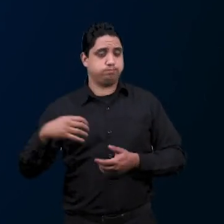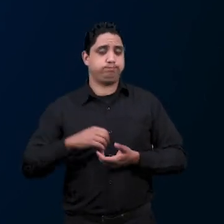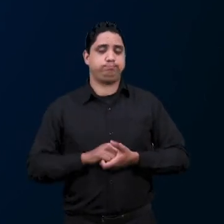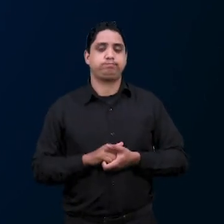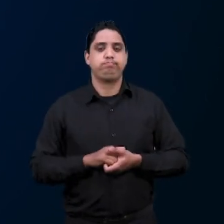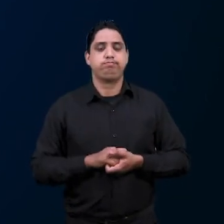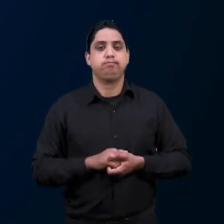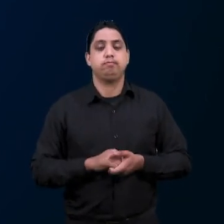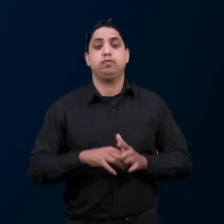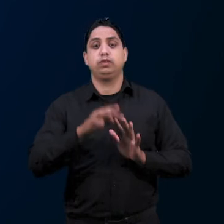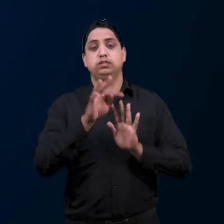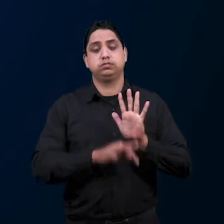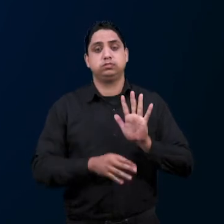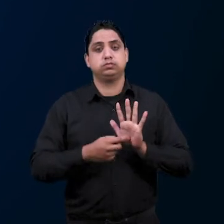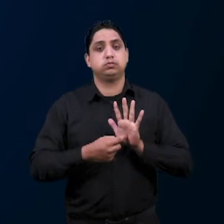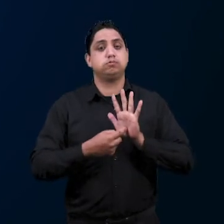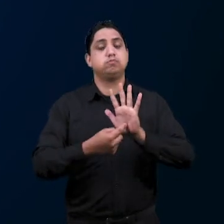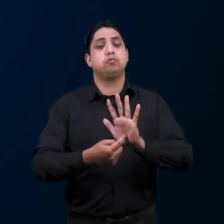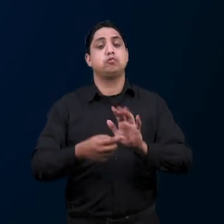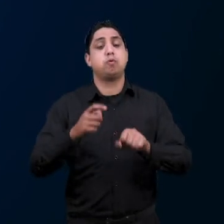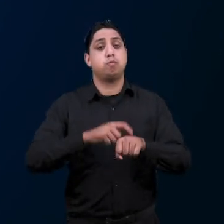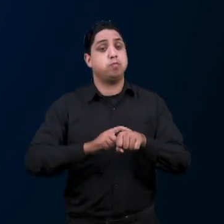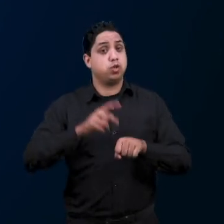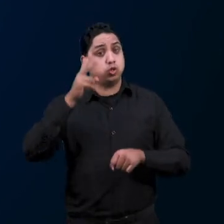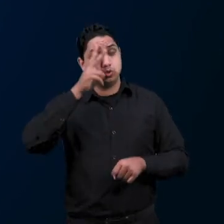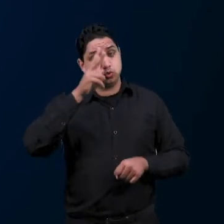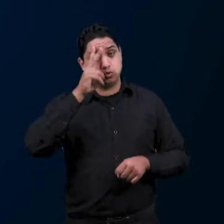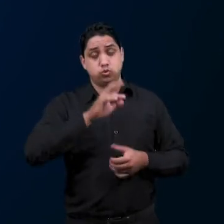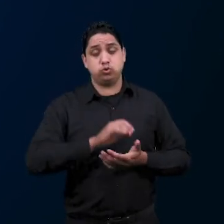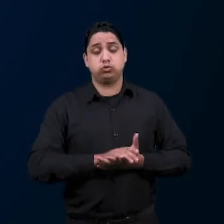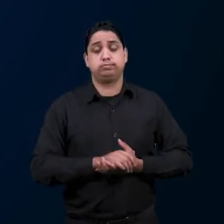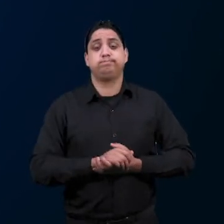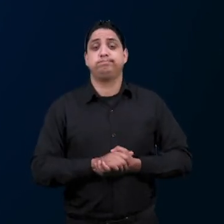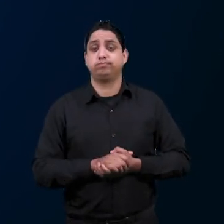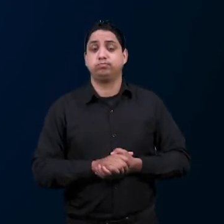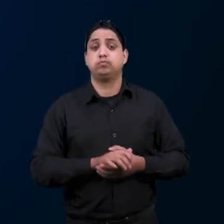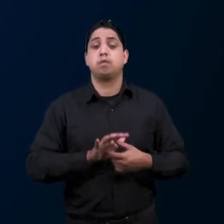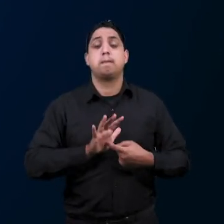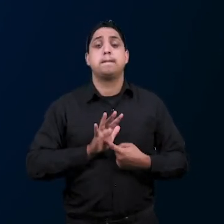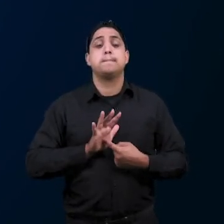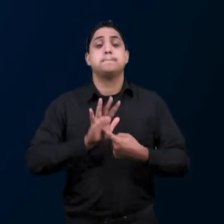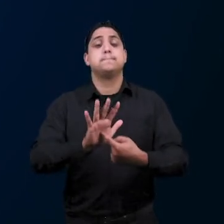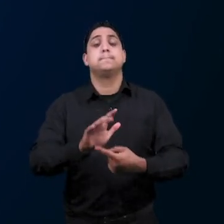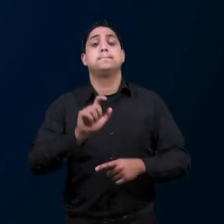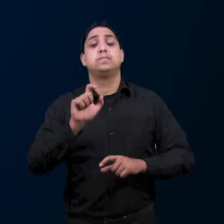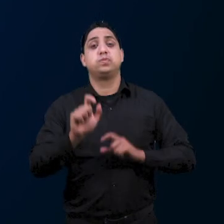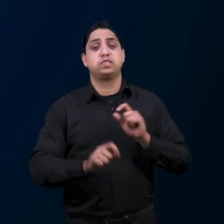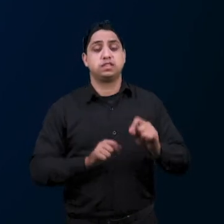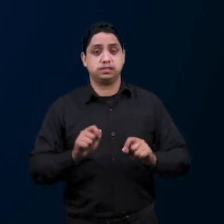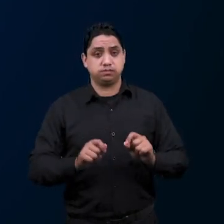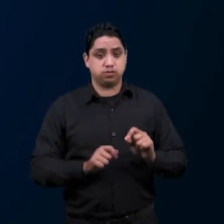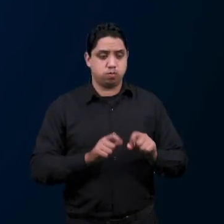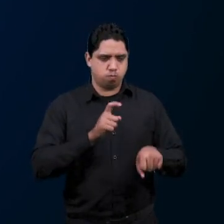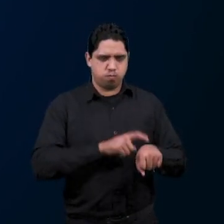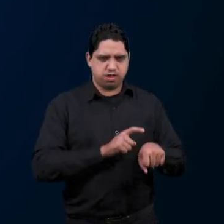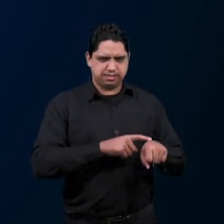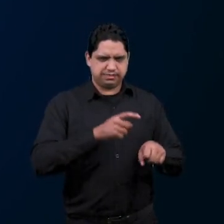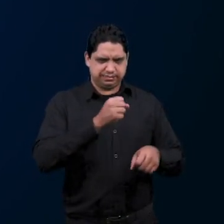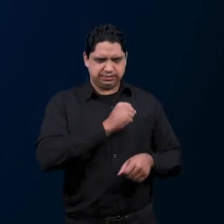14. O texto do momento histórico, ele nos mostra que Samuel, quando deu uma orientação